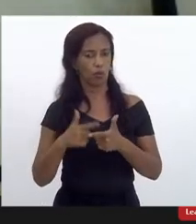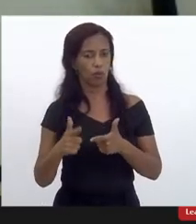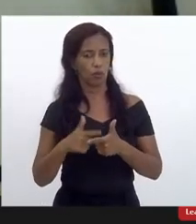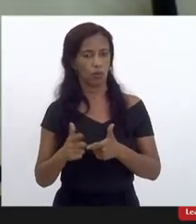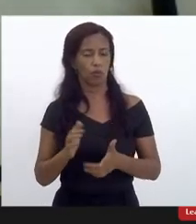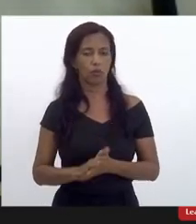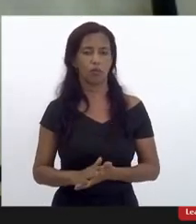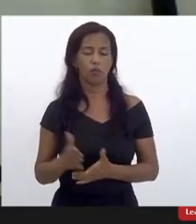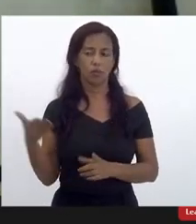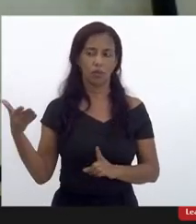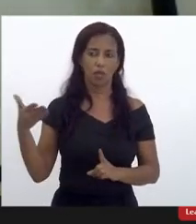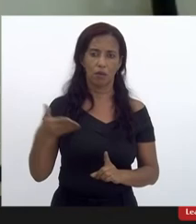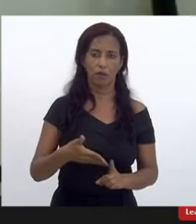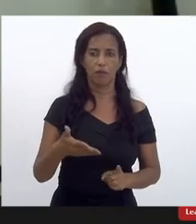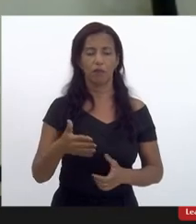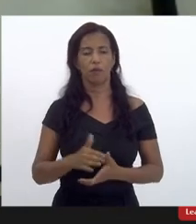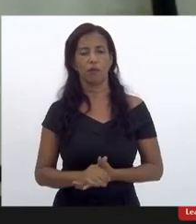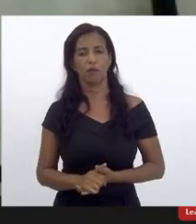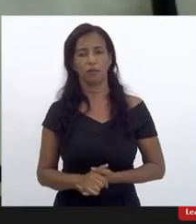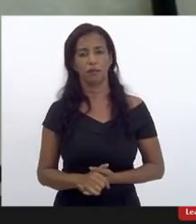no que se refere